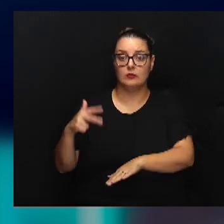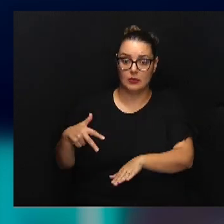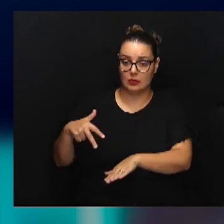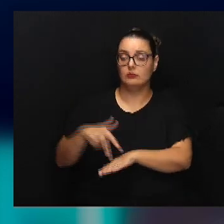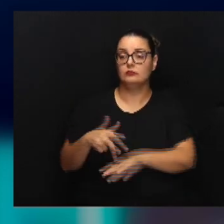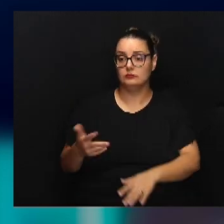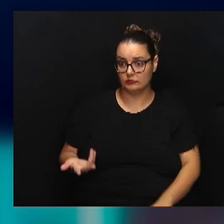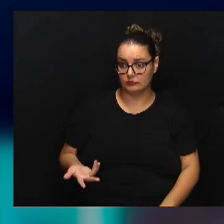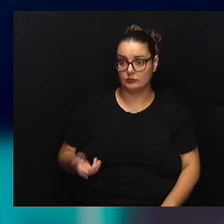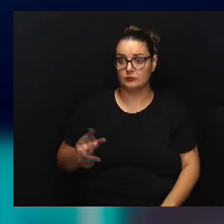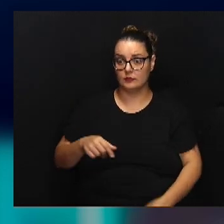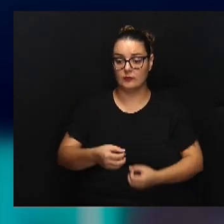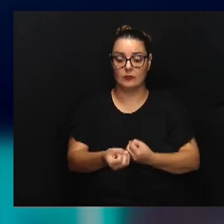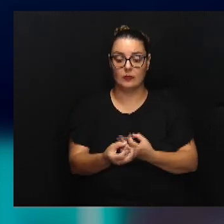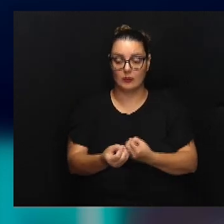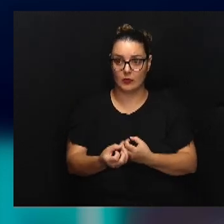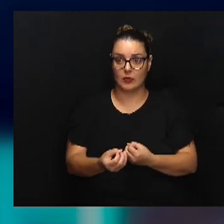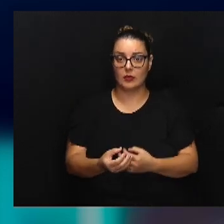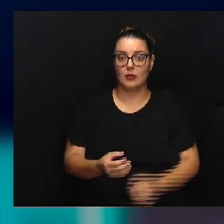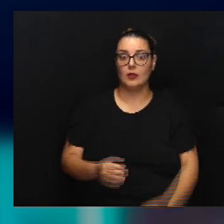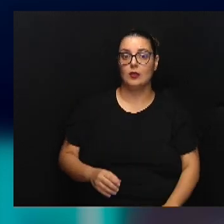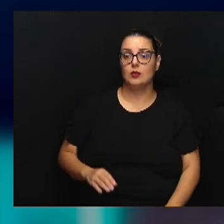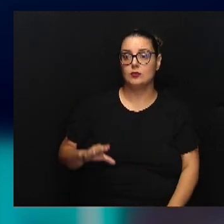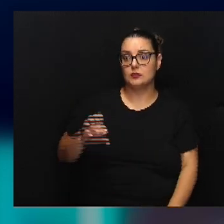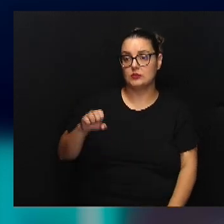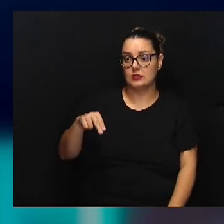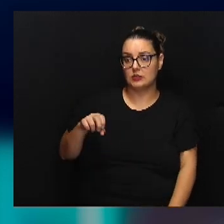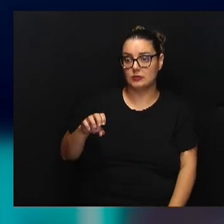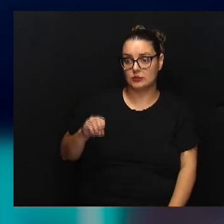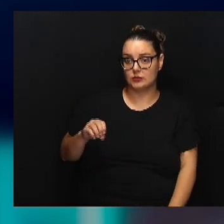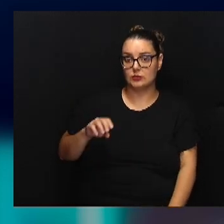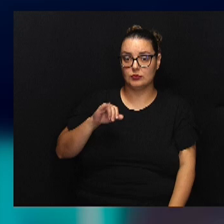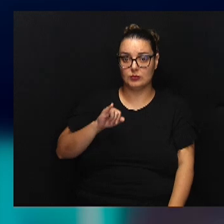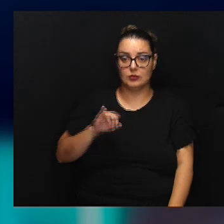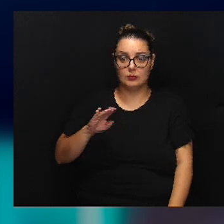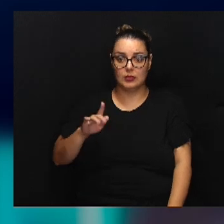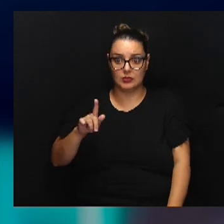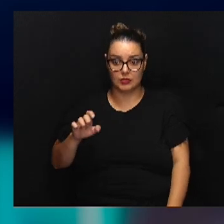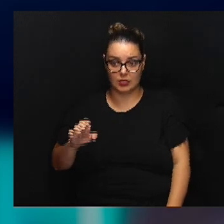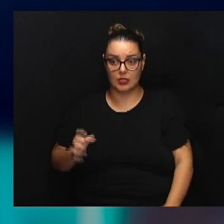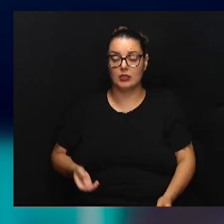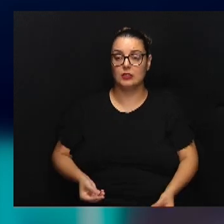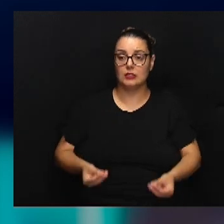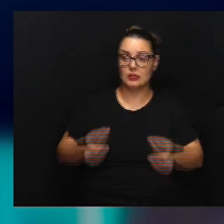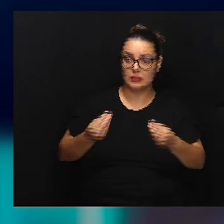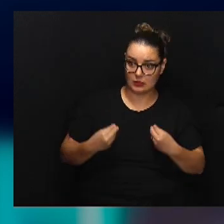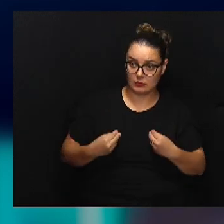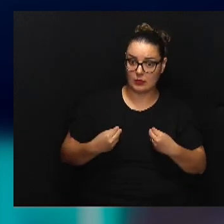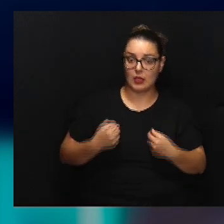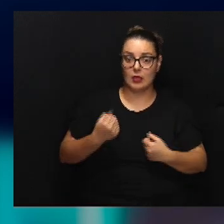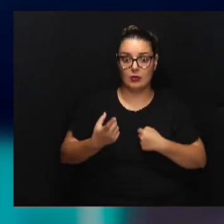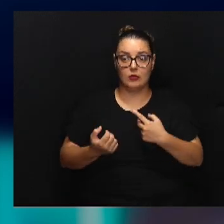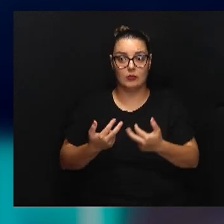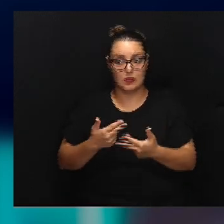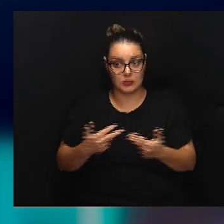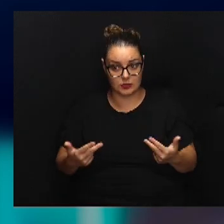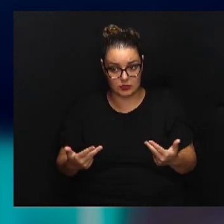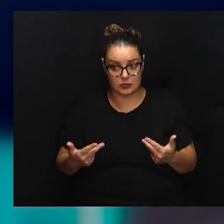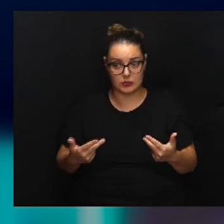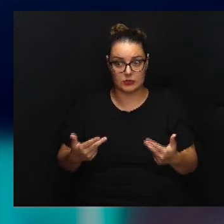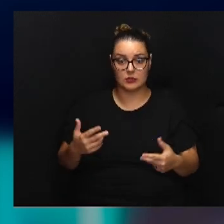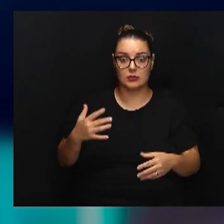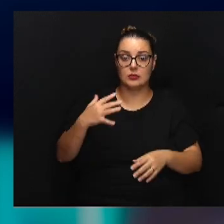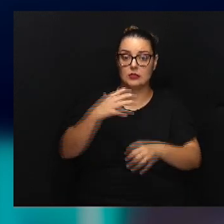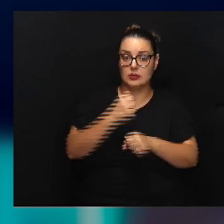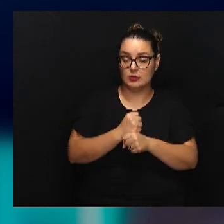Então, é um dado do censo do IBGE, né, que traz, dizendo o seguinte: olha, algo precisa, né,